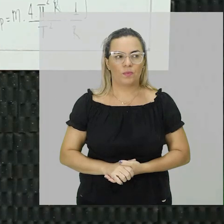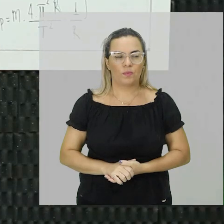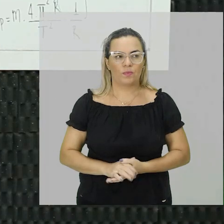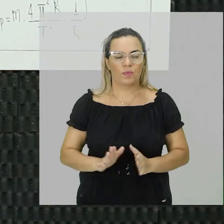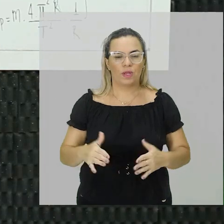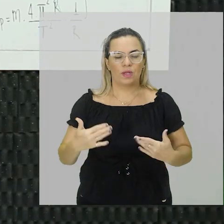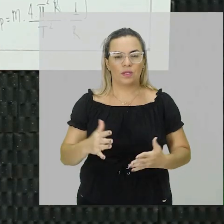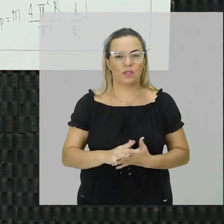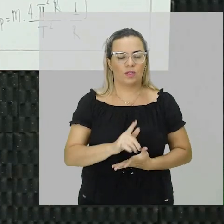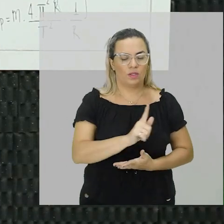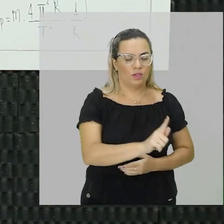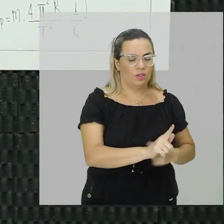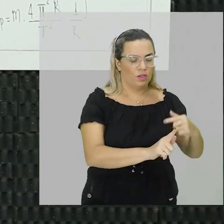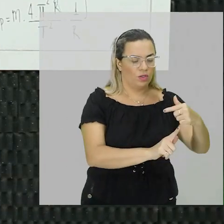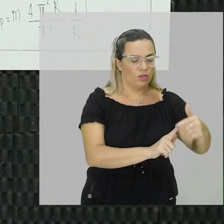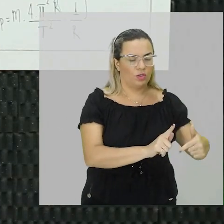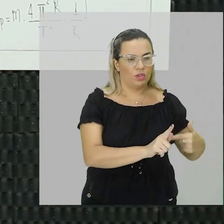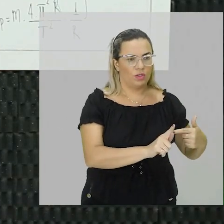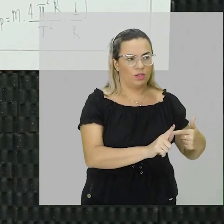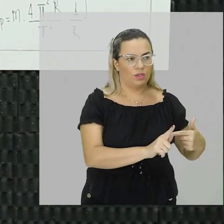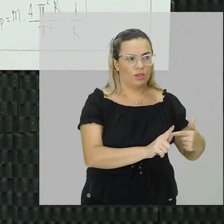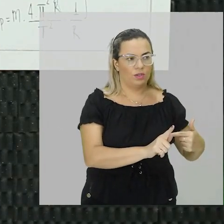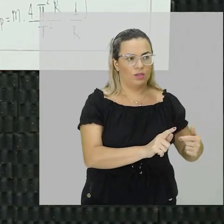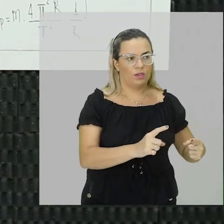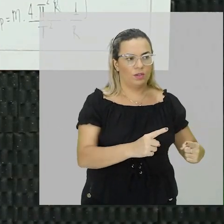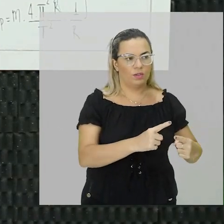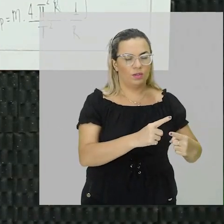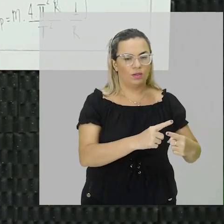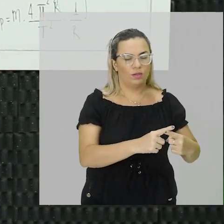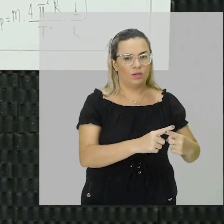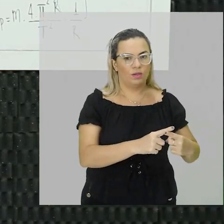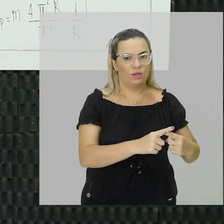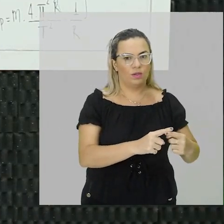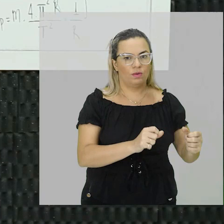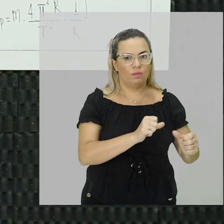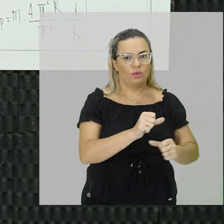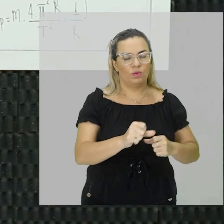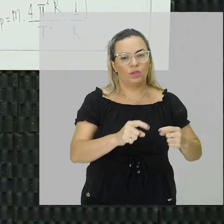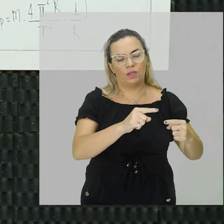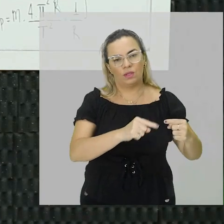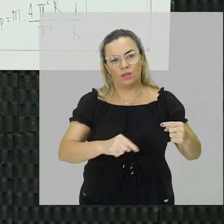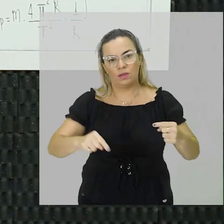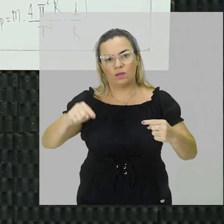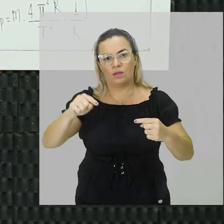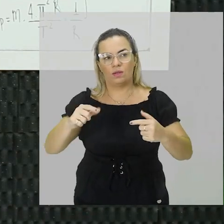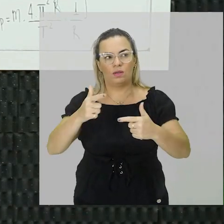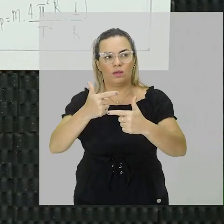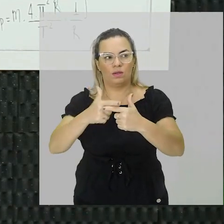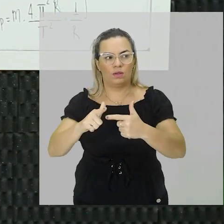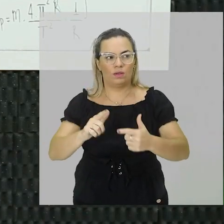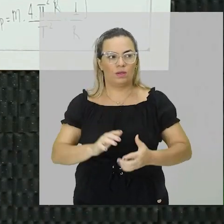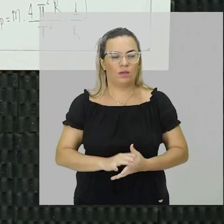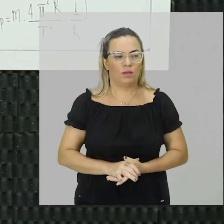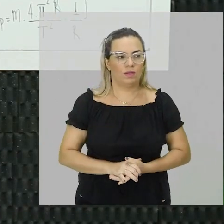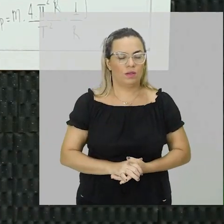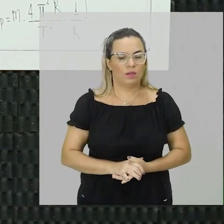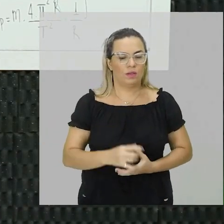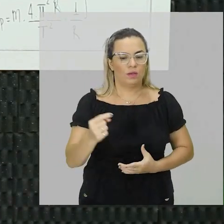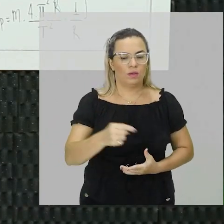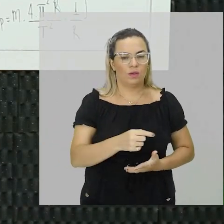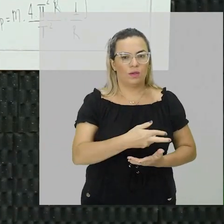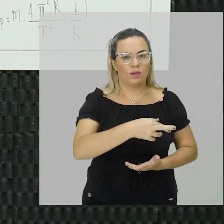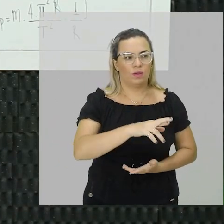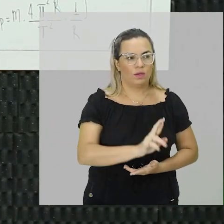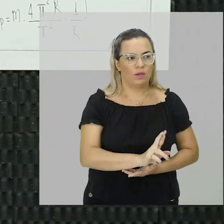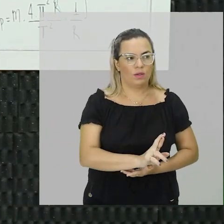Essa constante, que está multiplicando desse lado, vai passar dividindo, né, passa embaixo. E esse